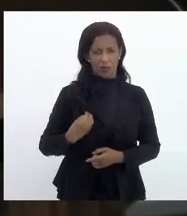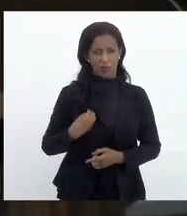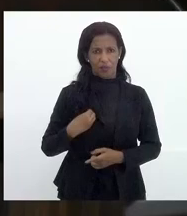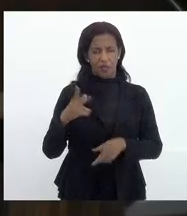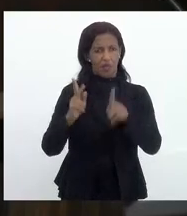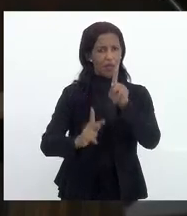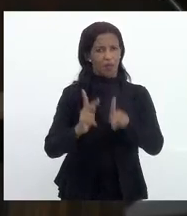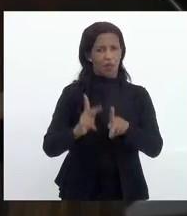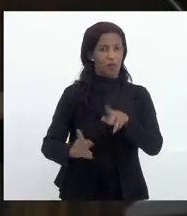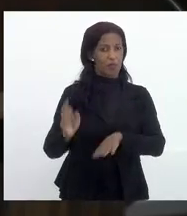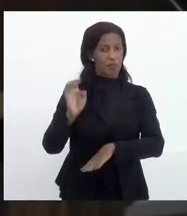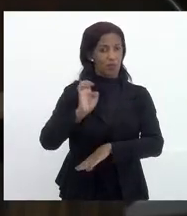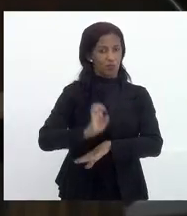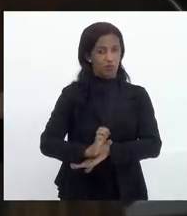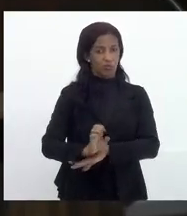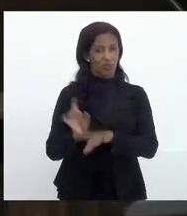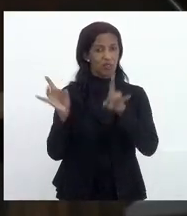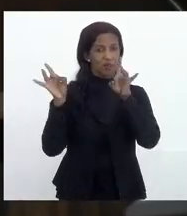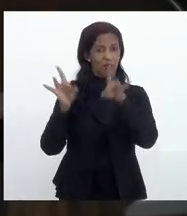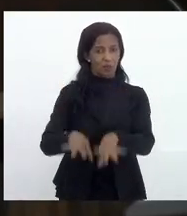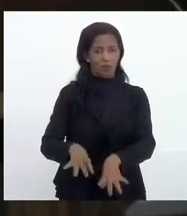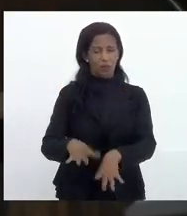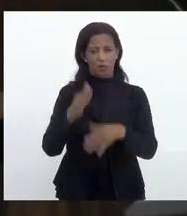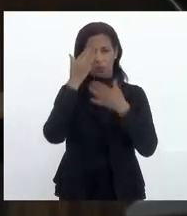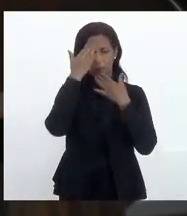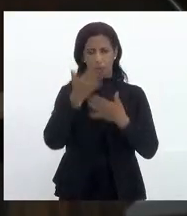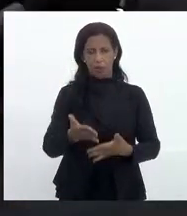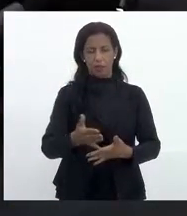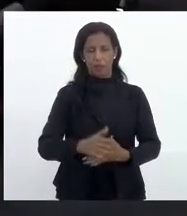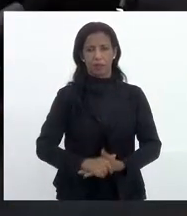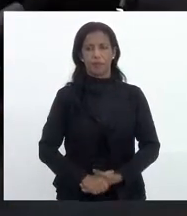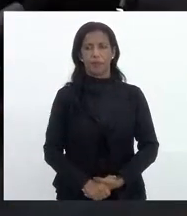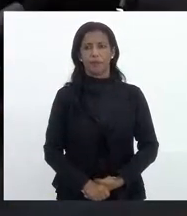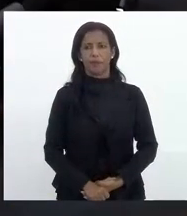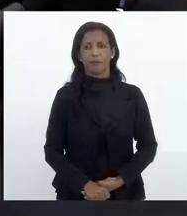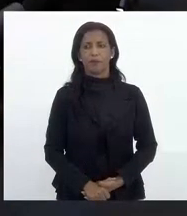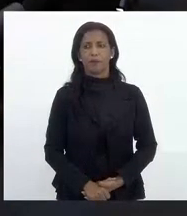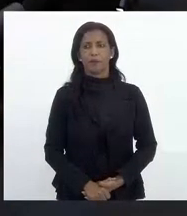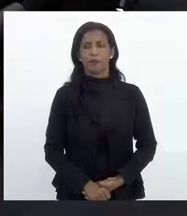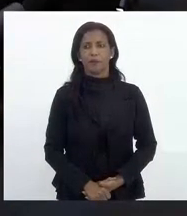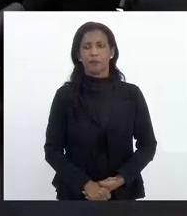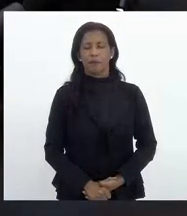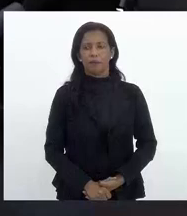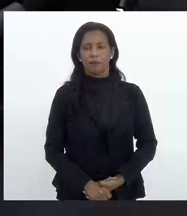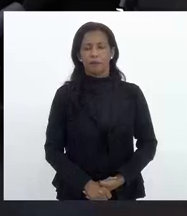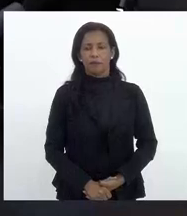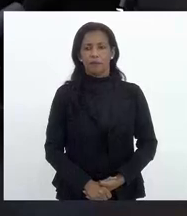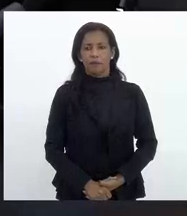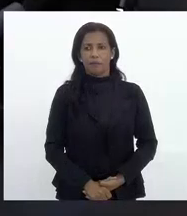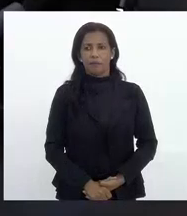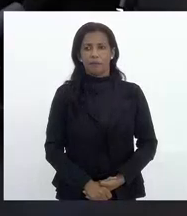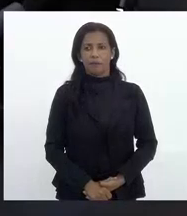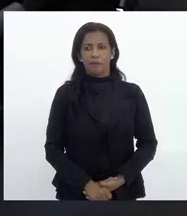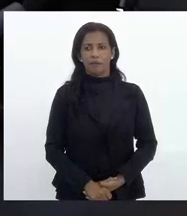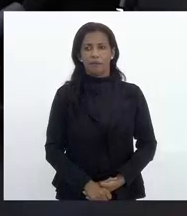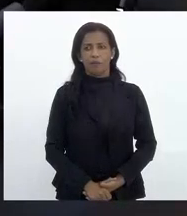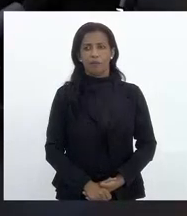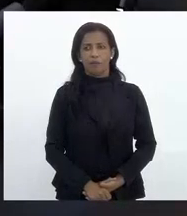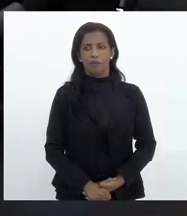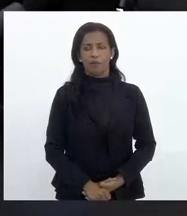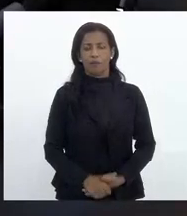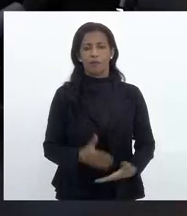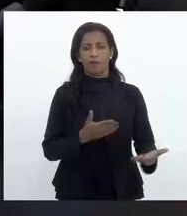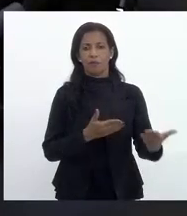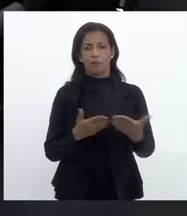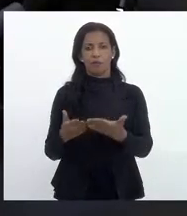estado estaria abandonada obrigado e essa palavra para o secretário Sérgio